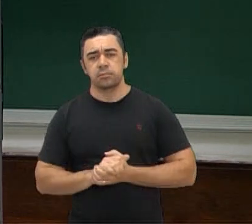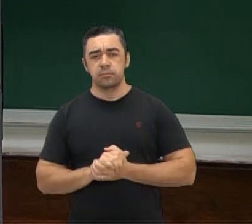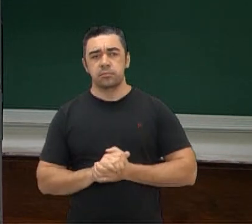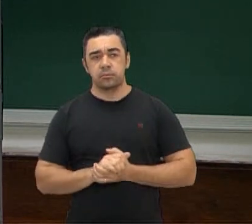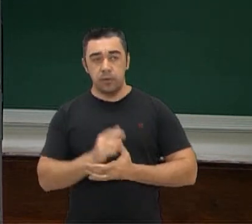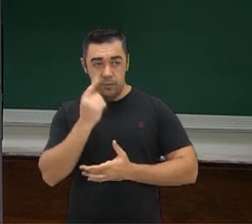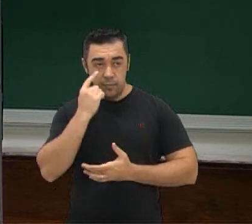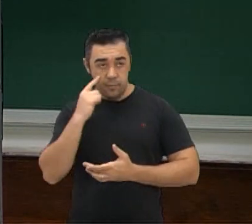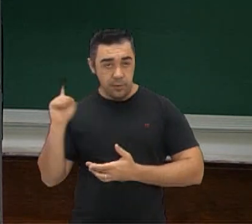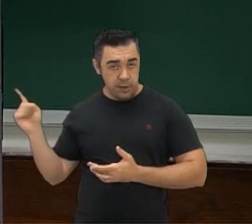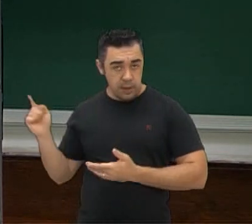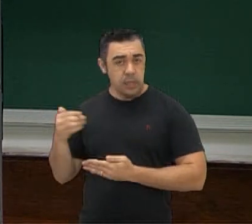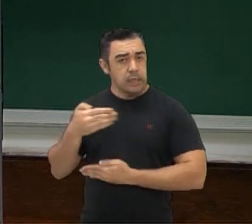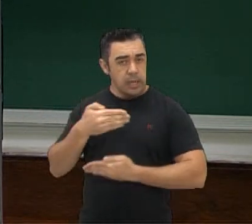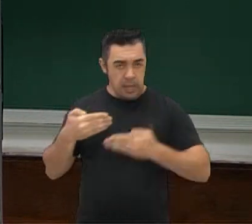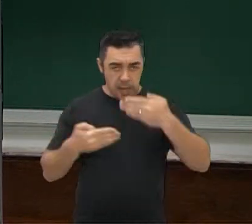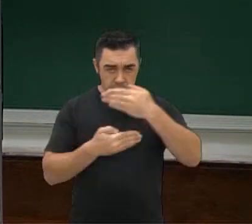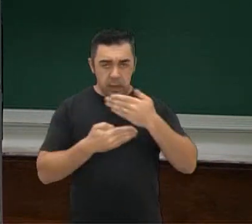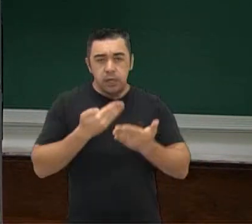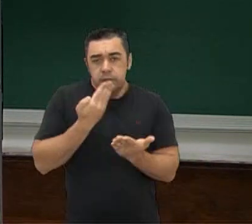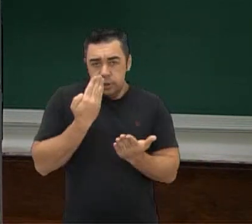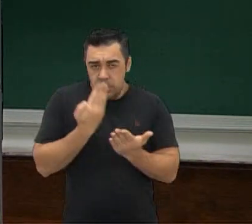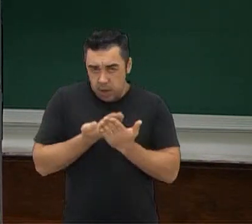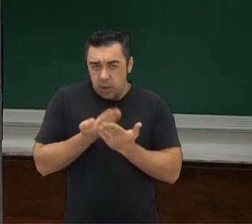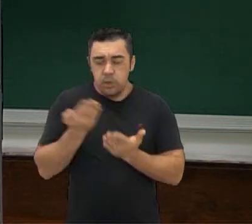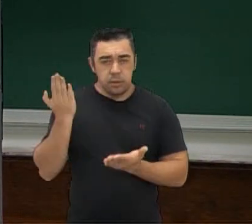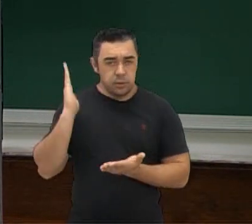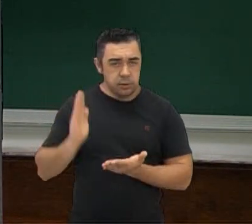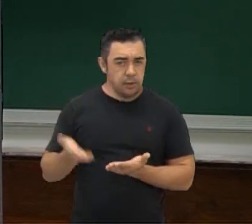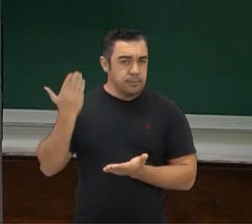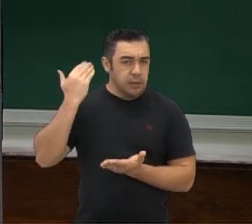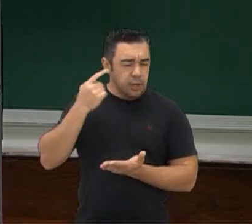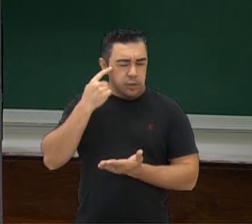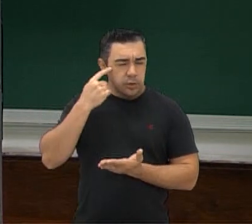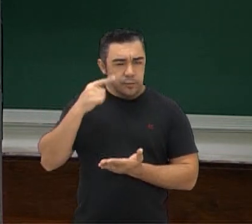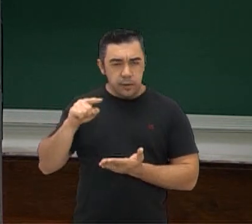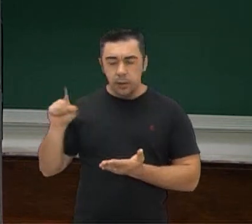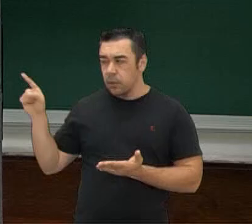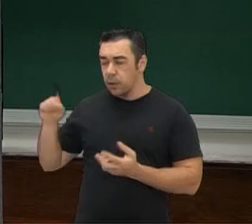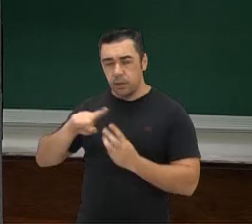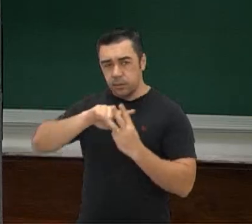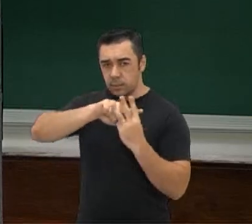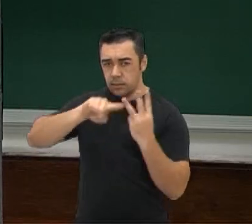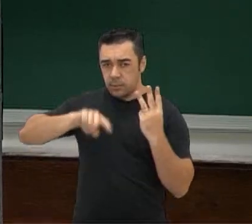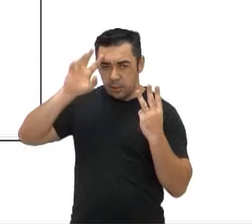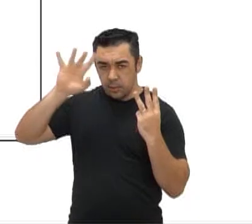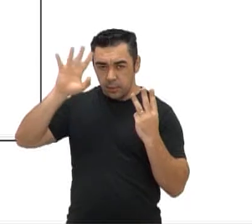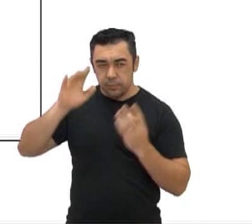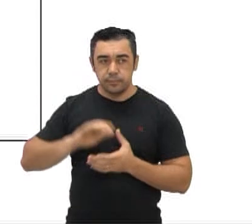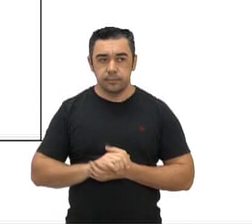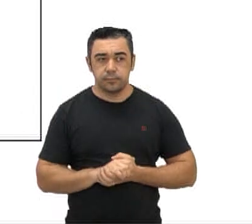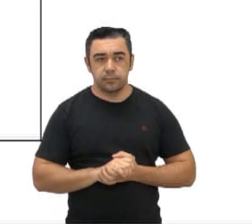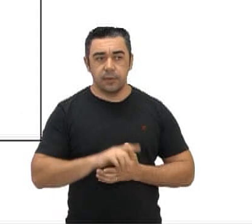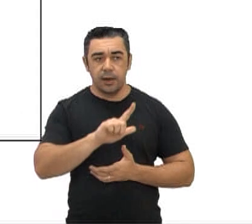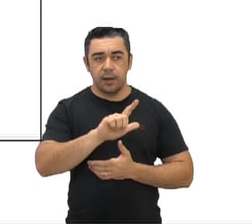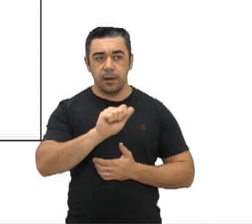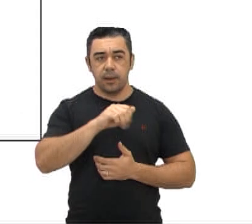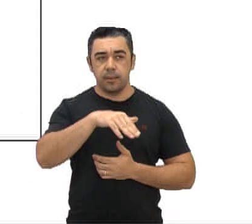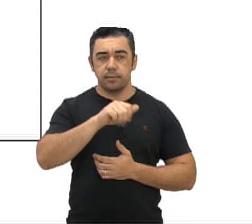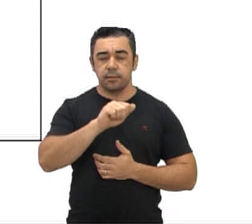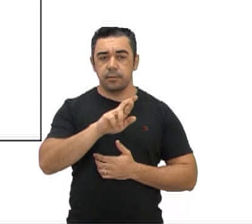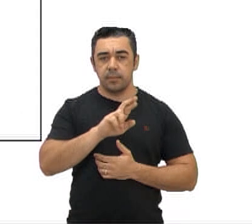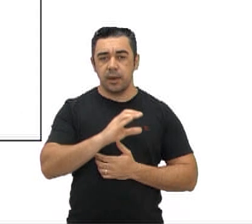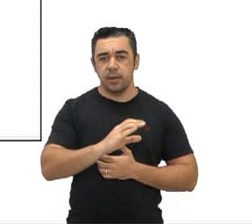vamos lá, esse slide a gente já teve numa aula anterior, vamos só usar de volta para relembrar a diferença das três teorias, tá? Lamarckismo, o meio